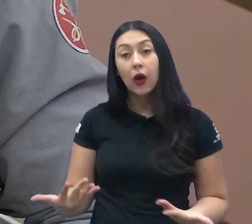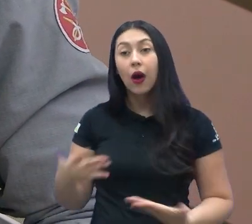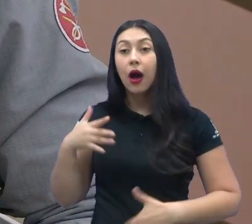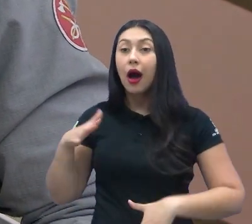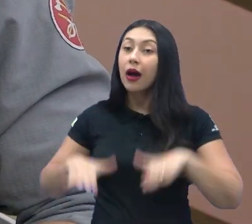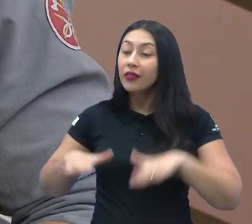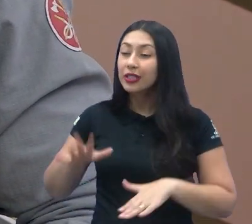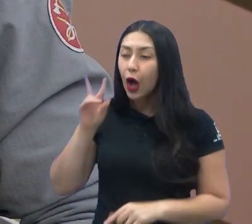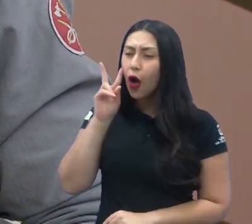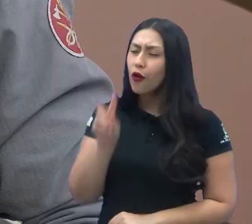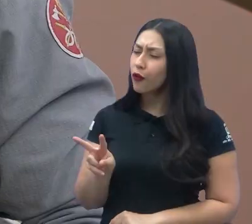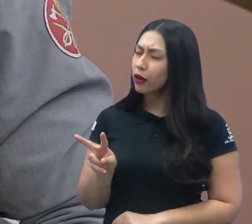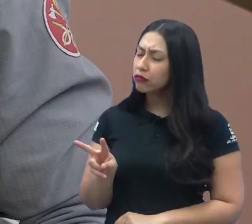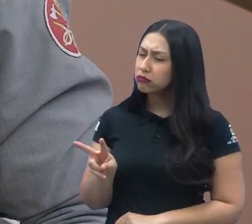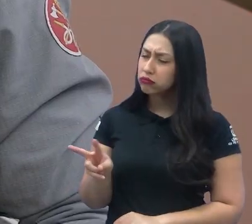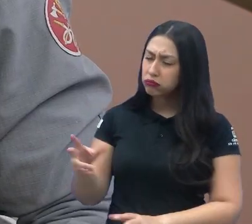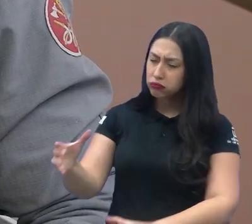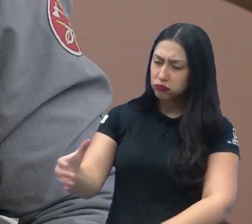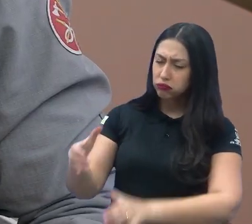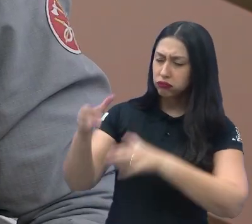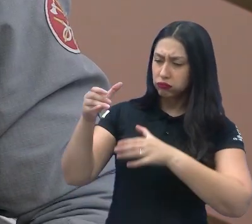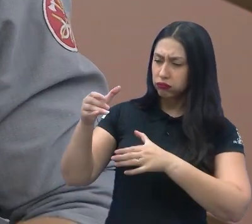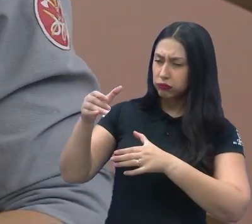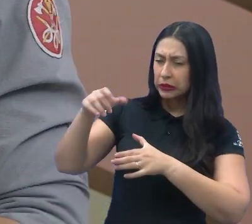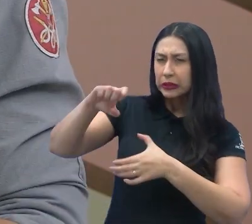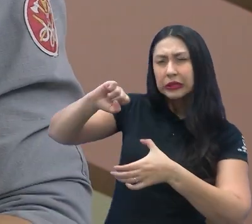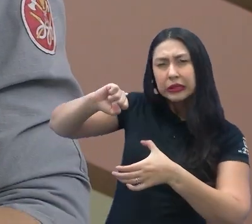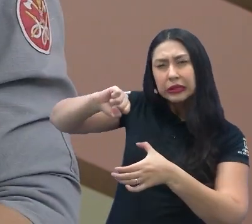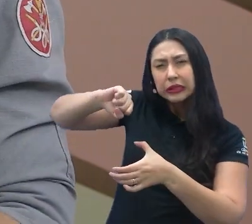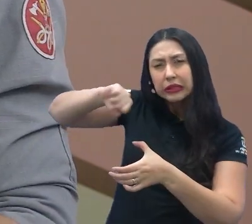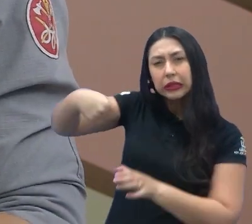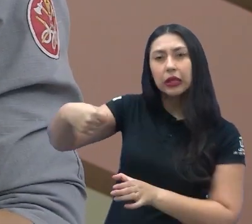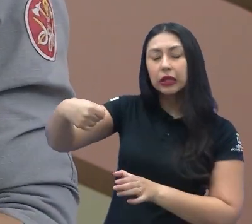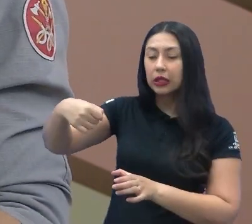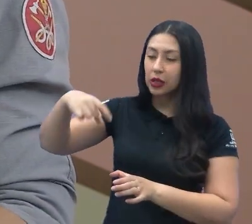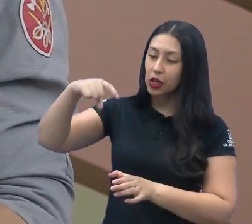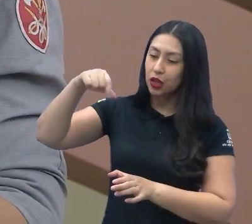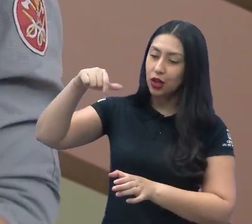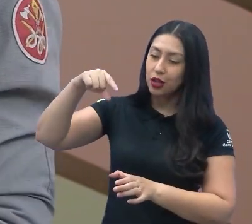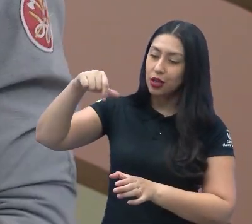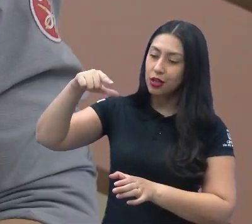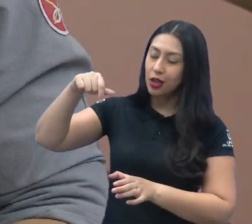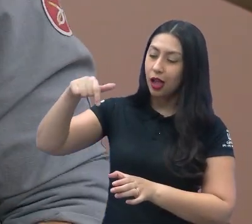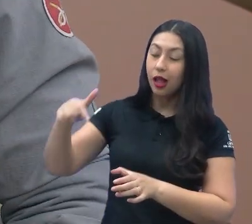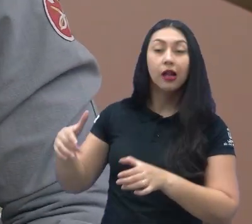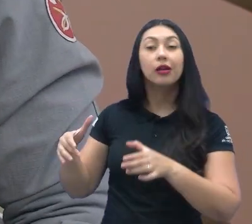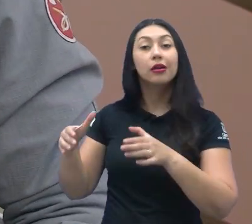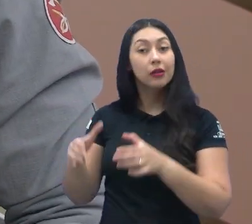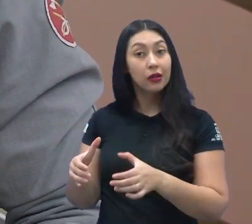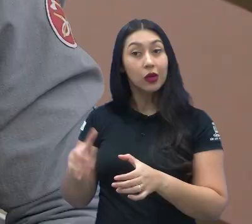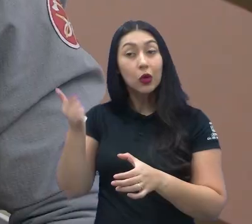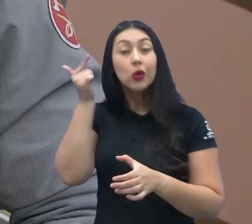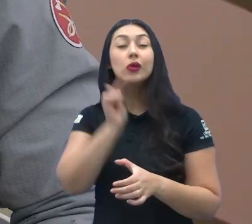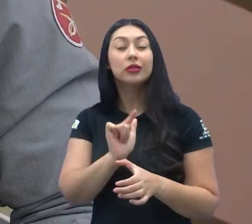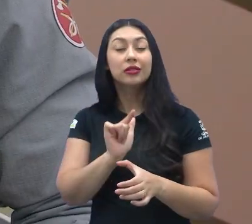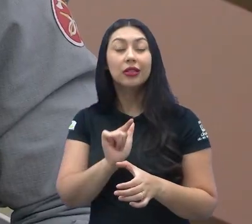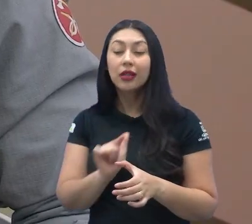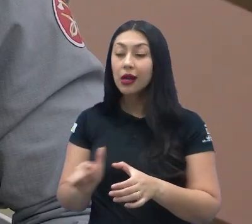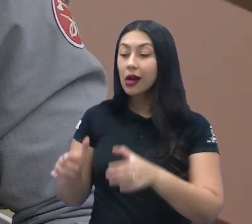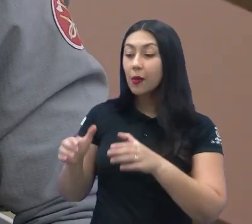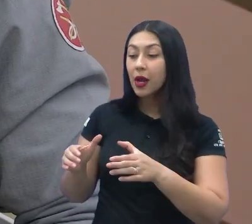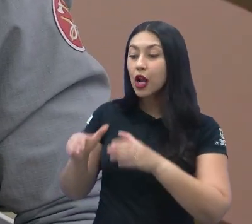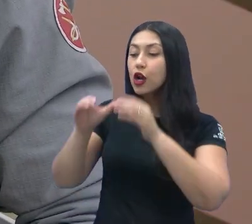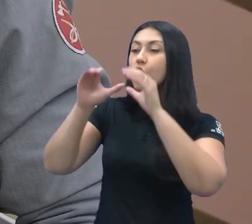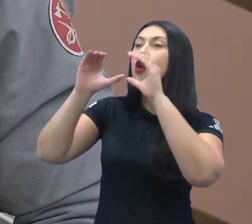ali, consegue abrir de alguma maneira, não está lacrado ainda, então com a própria força da criança ela consegue abrir esse líquido e acaba